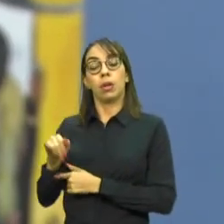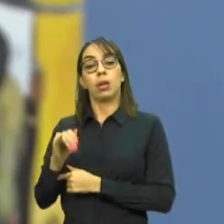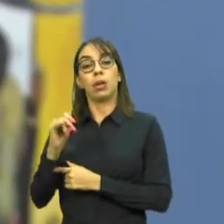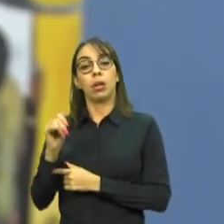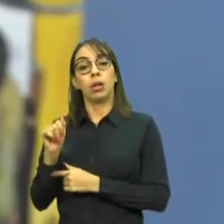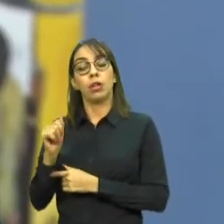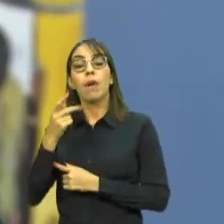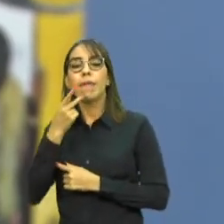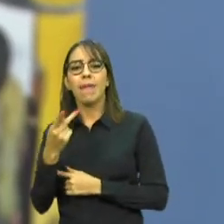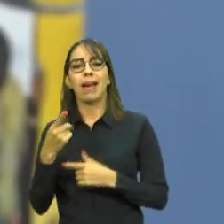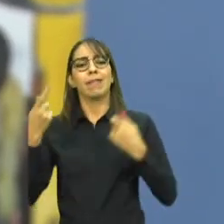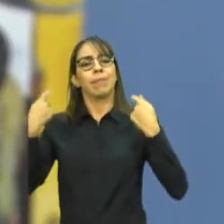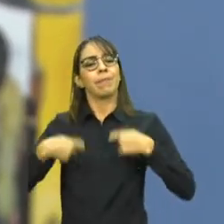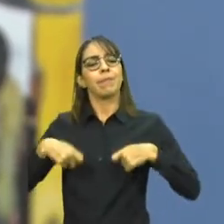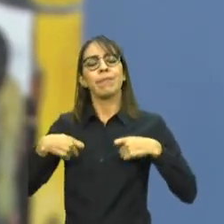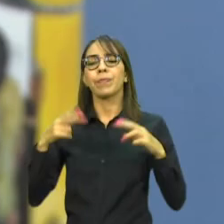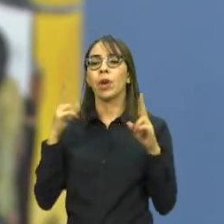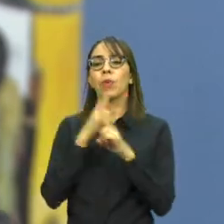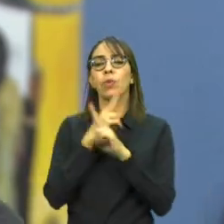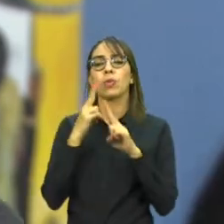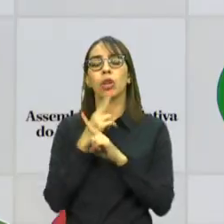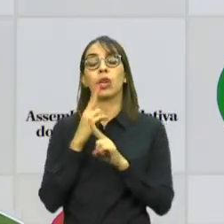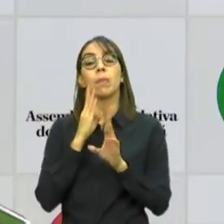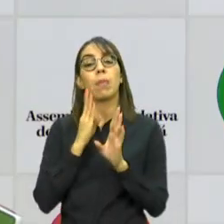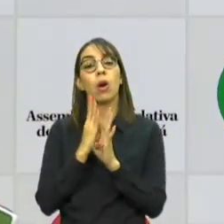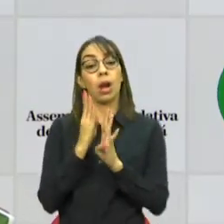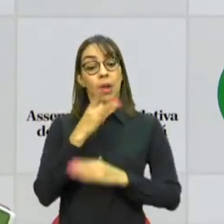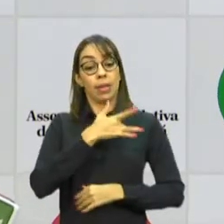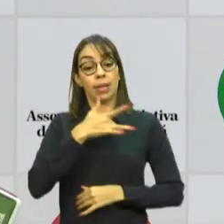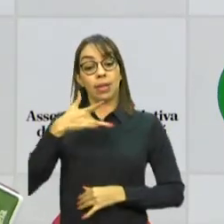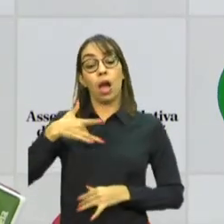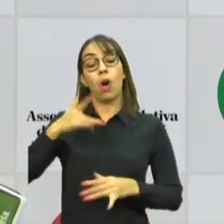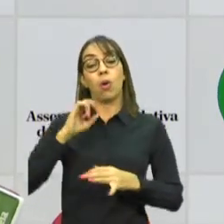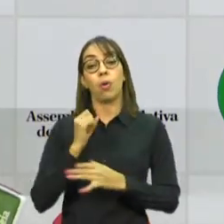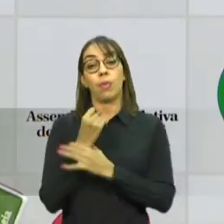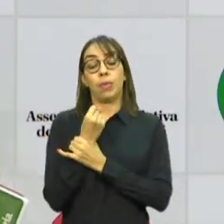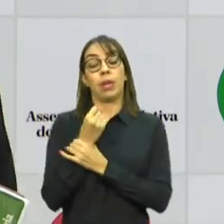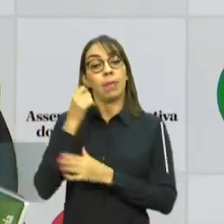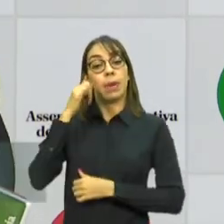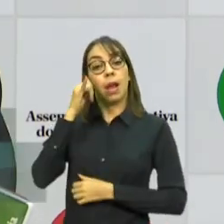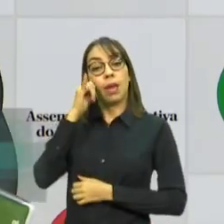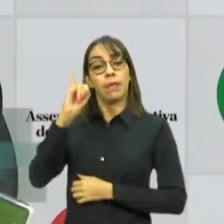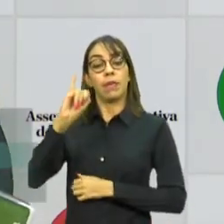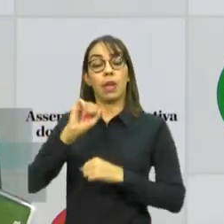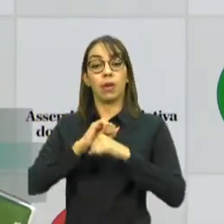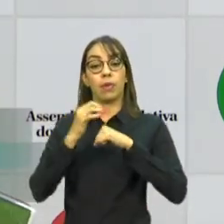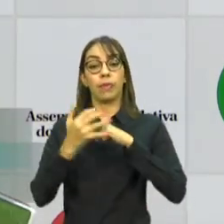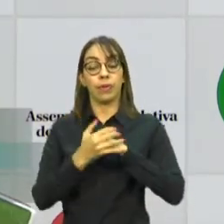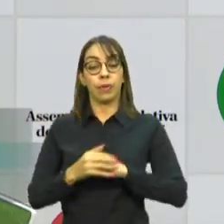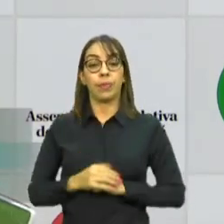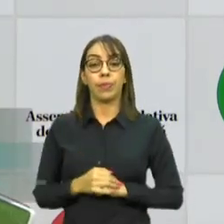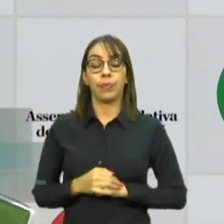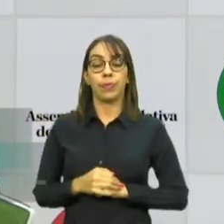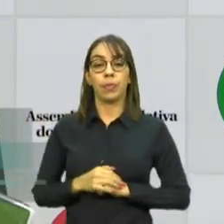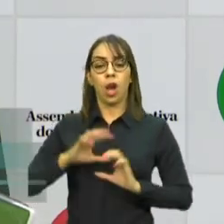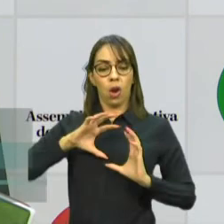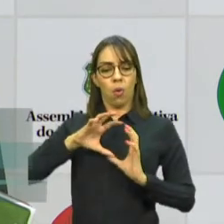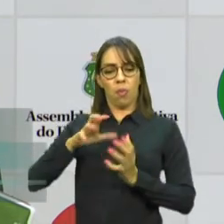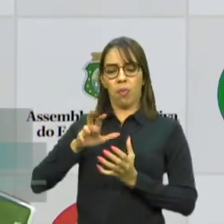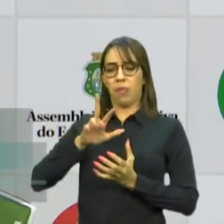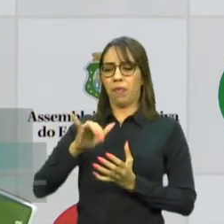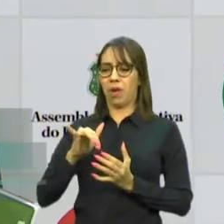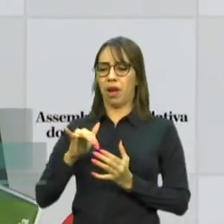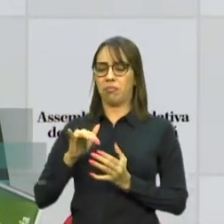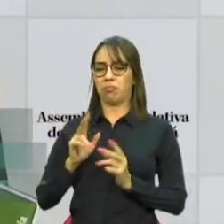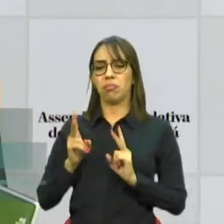sanitárias para combater a Covid-19. O mundo não será o mesmo pós-pandemia. Então, eu